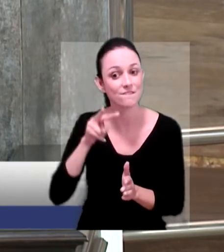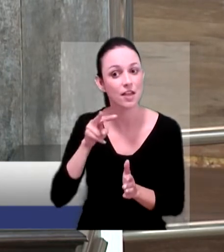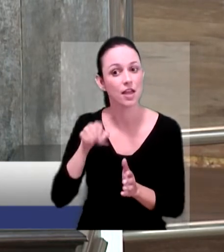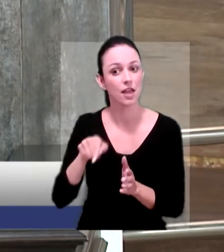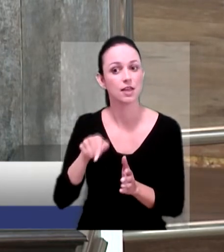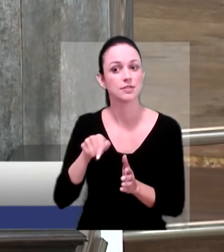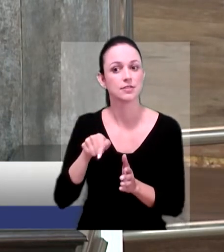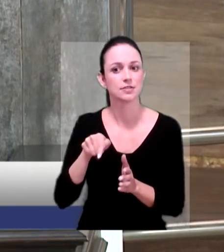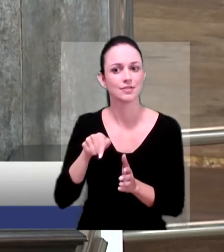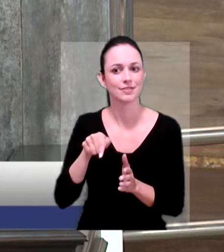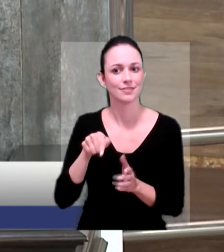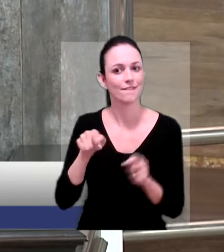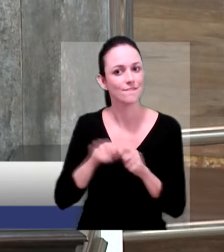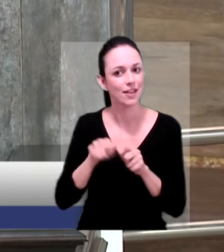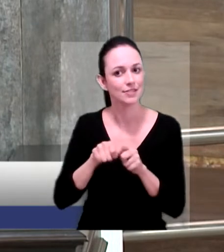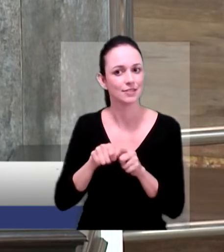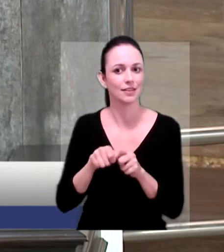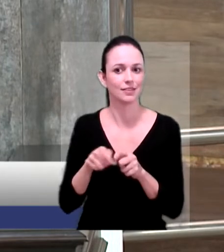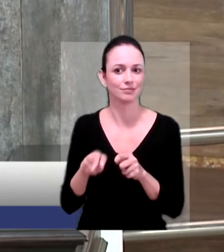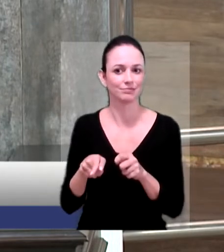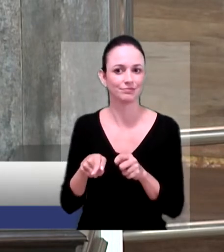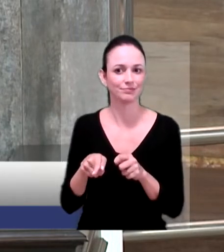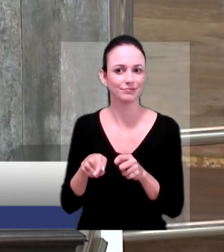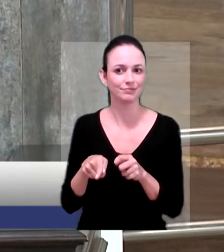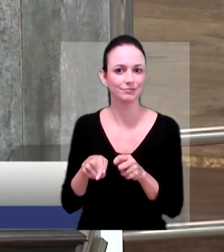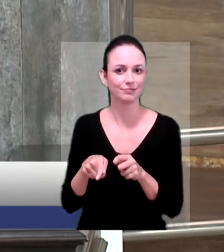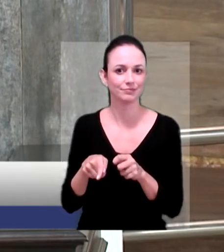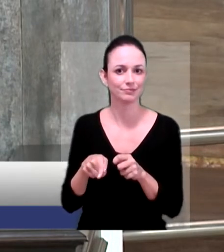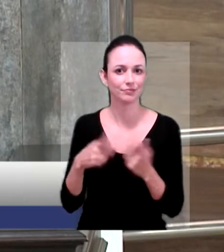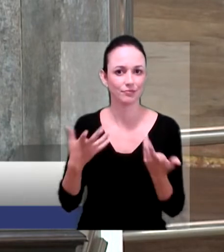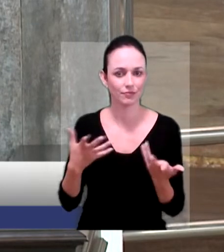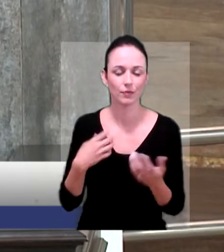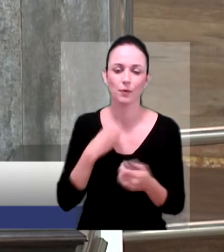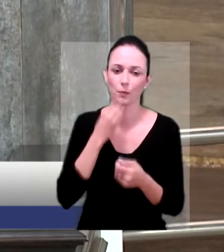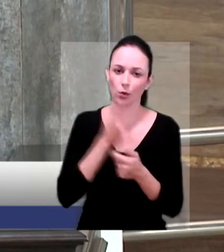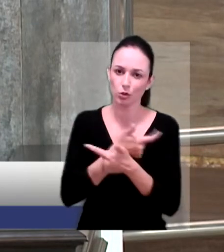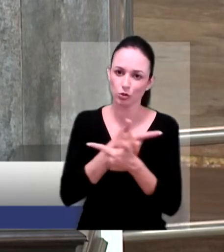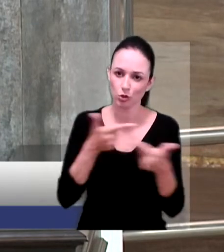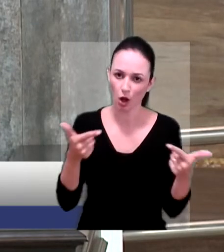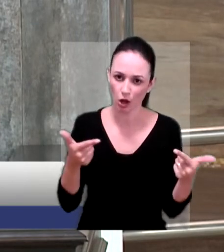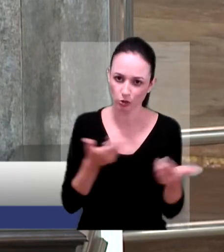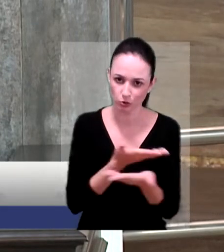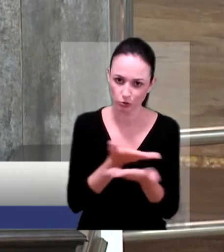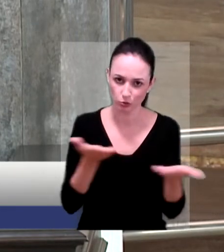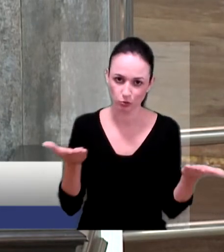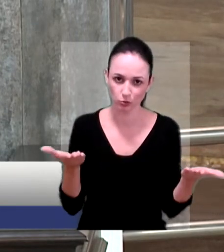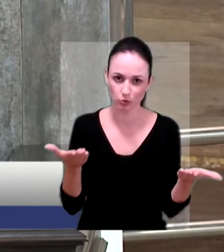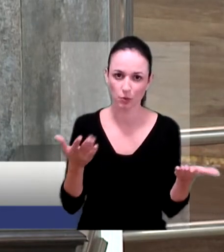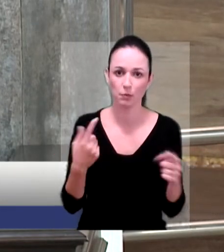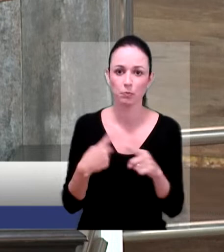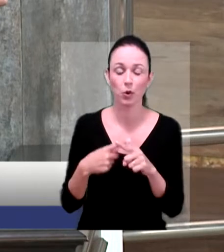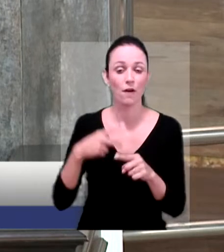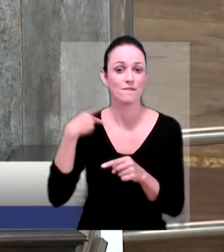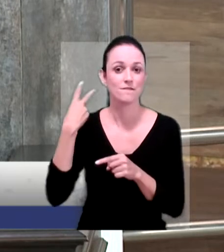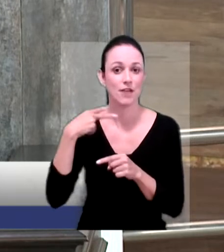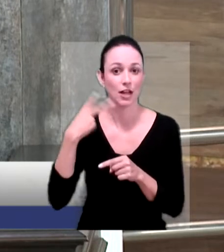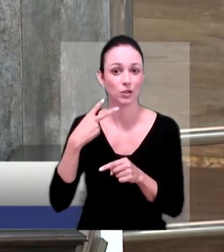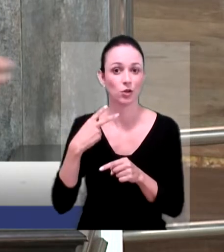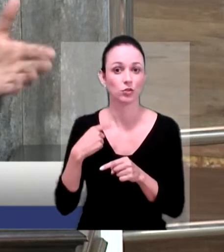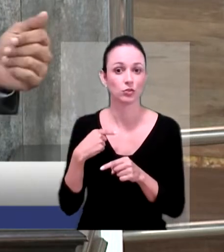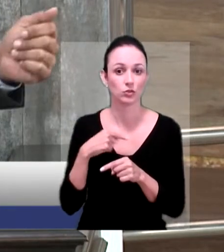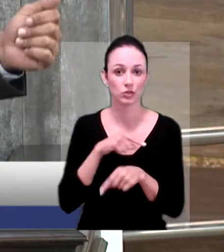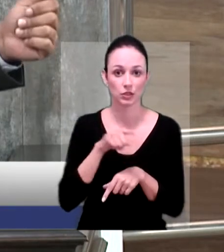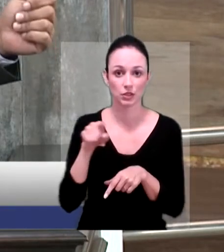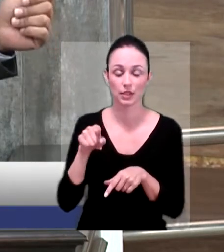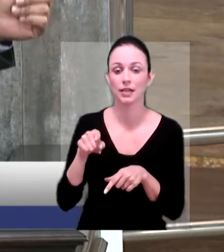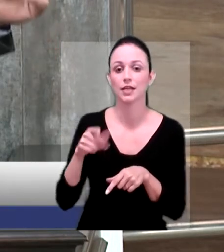fazer. Então eu desejo boa sorte a todos, porque eu sou um vereador que os que estavam aqui